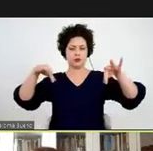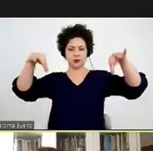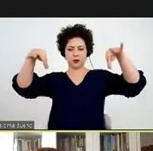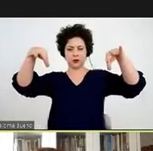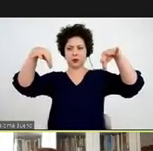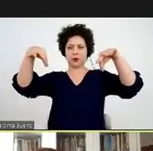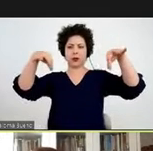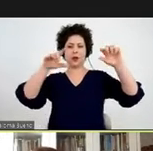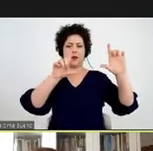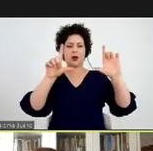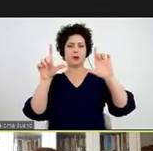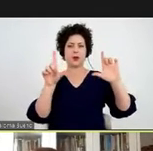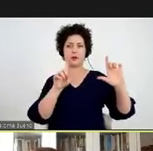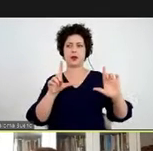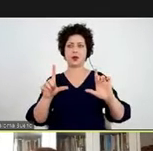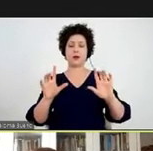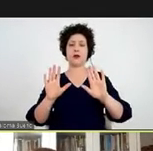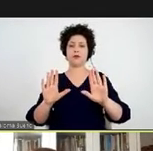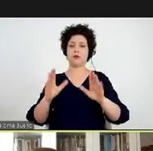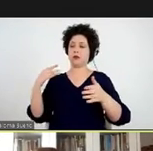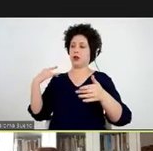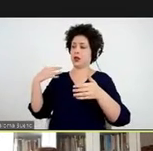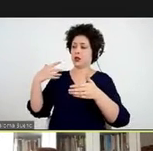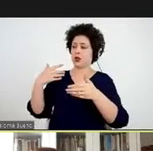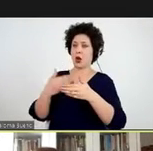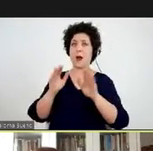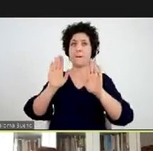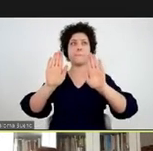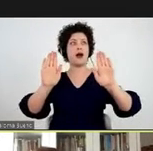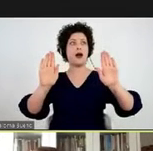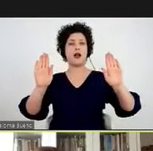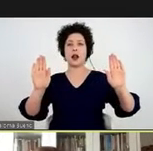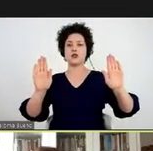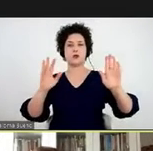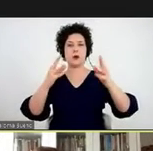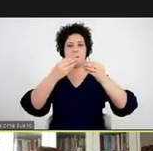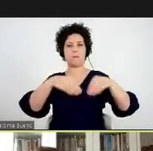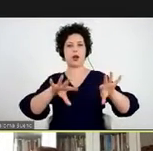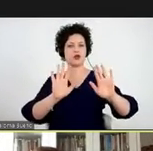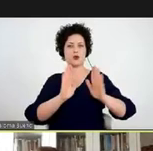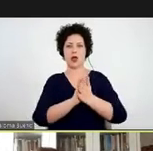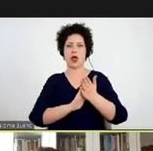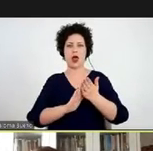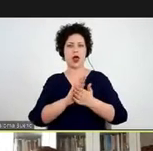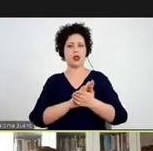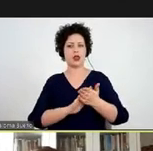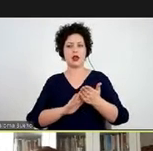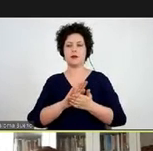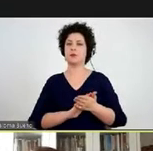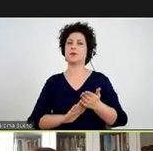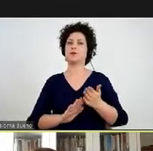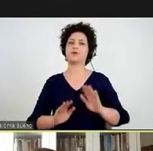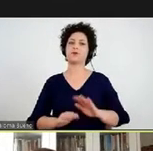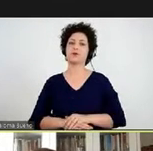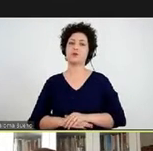que toda a parte histórica, né, de paredes, nada sofresse interferência.